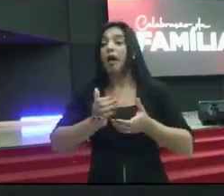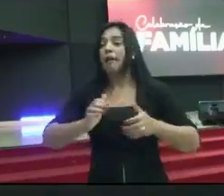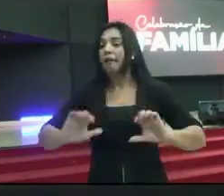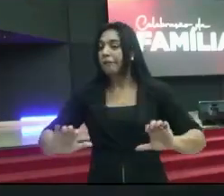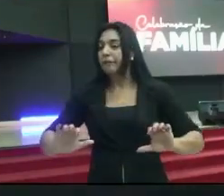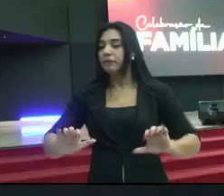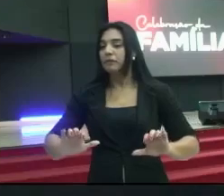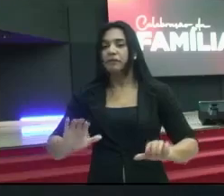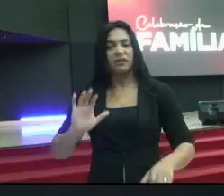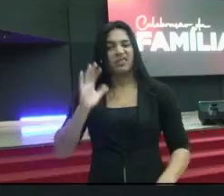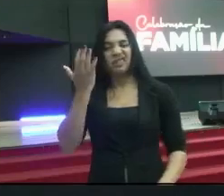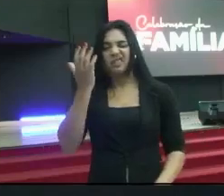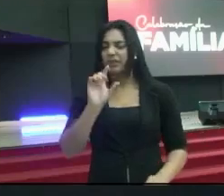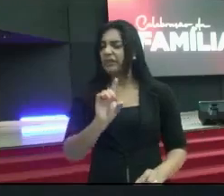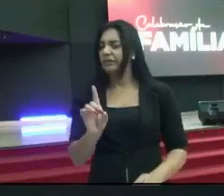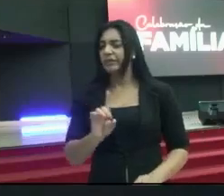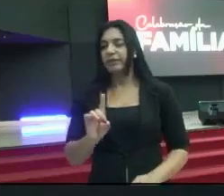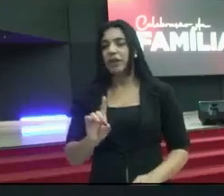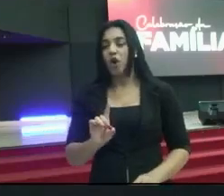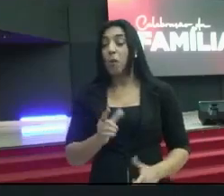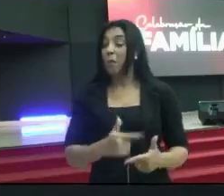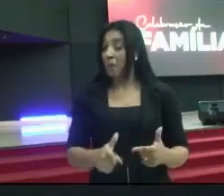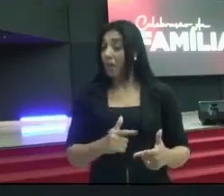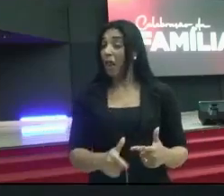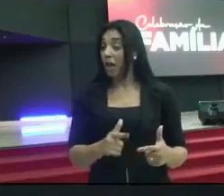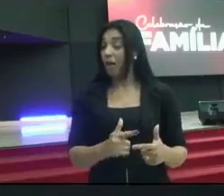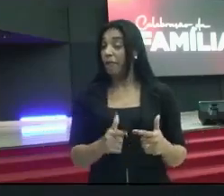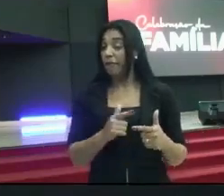Não tome decisão na crise.